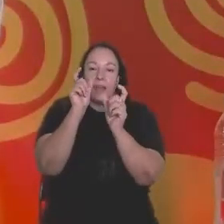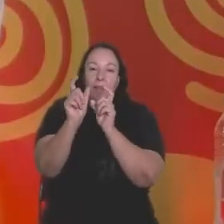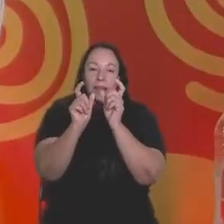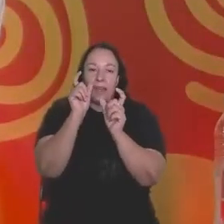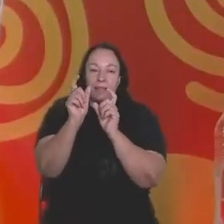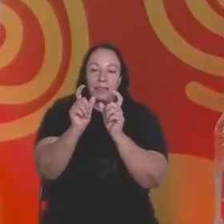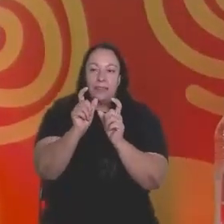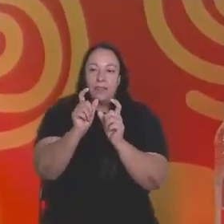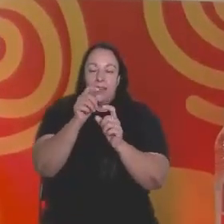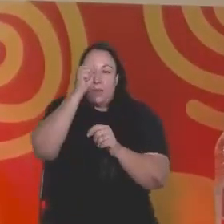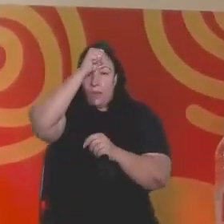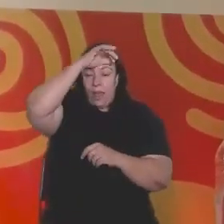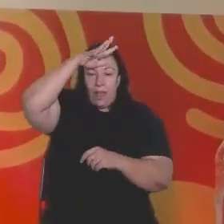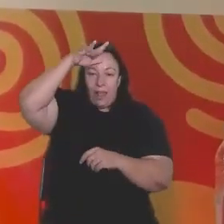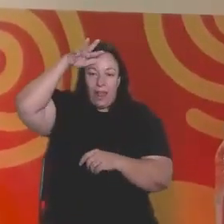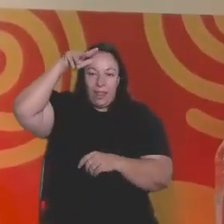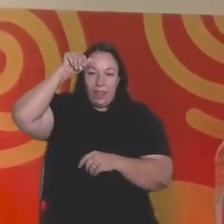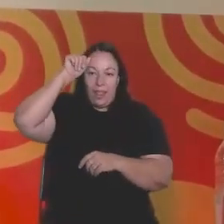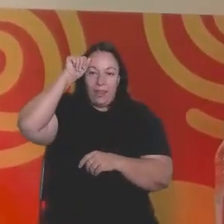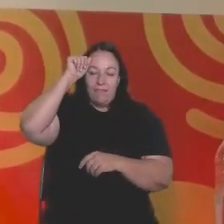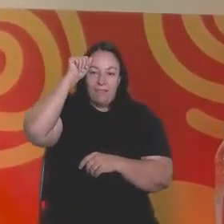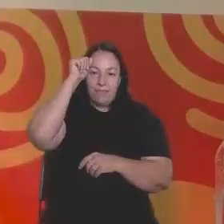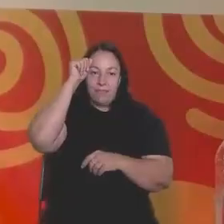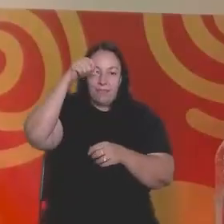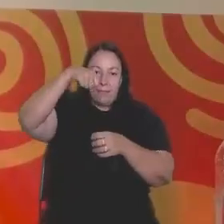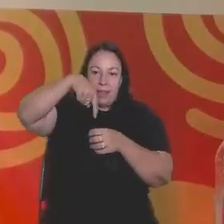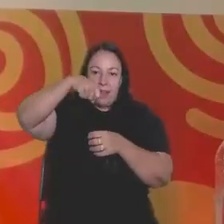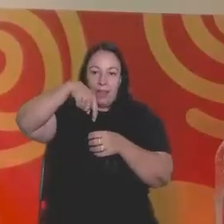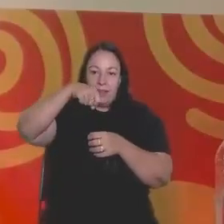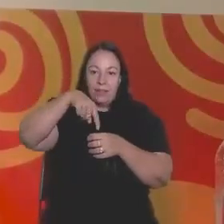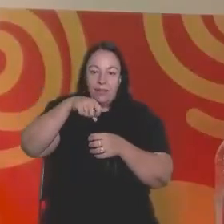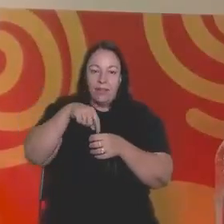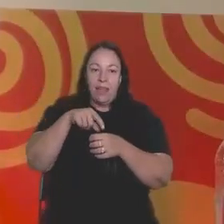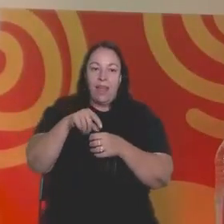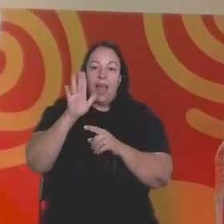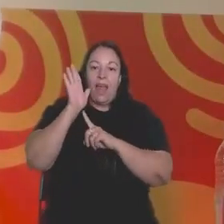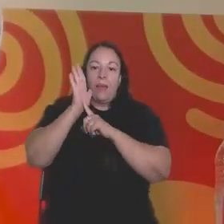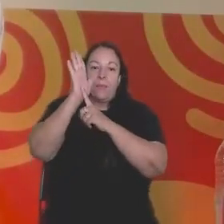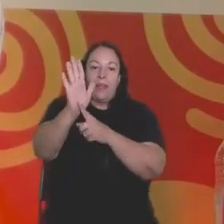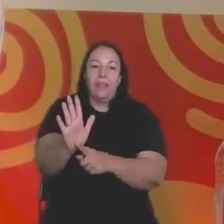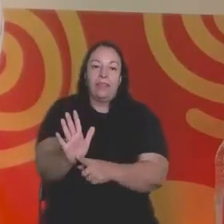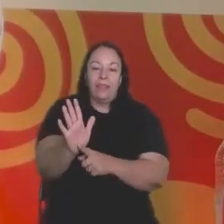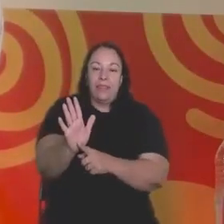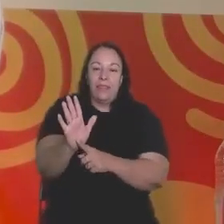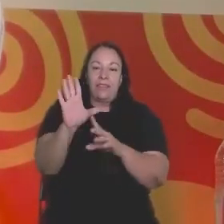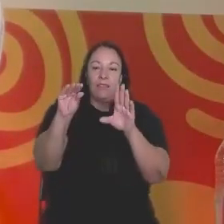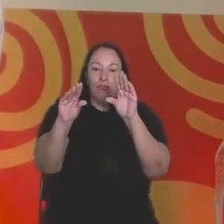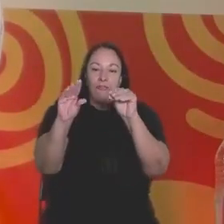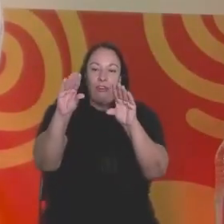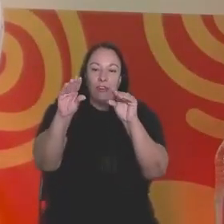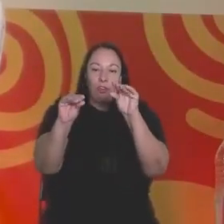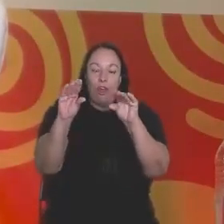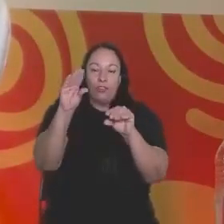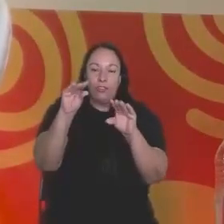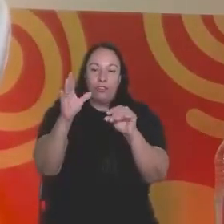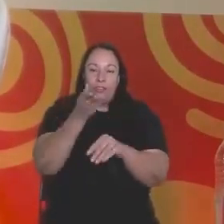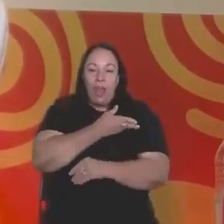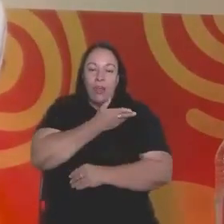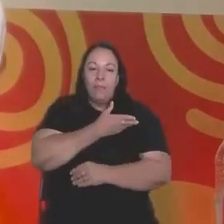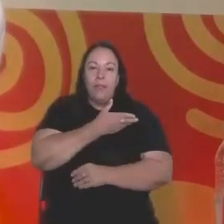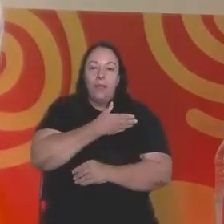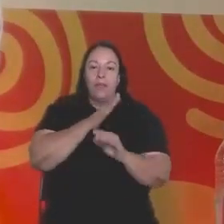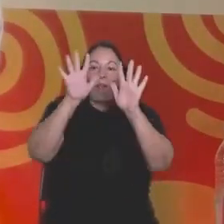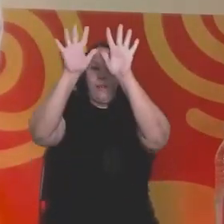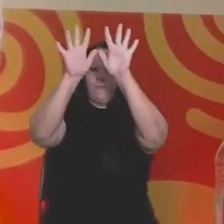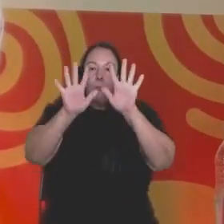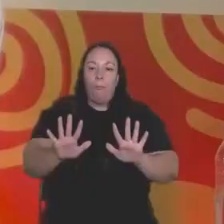prego, tinha apresentação de fantoche. Então, as crianças, os amigos iam para lá, minha mãe